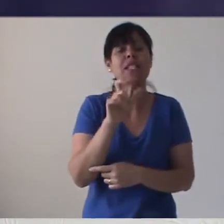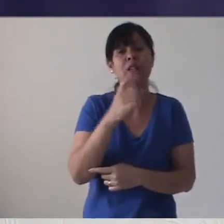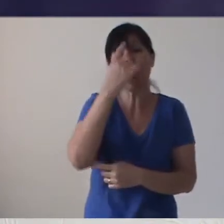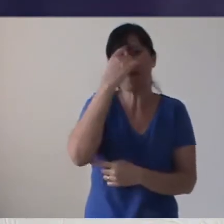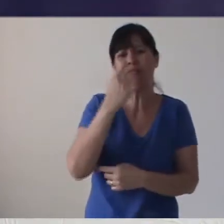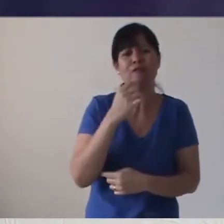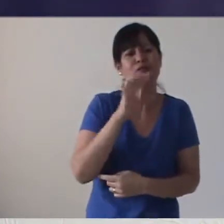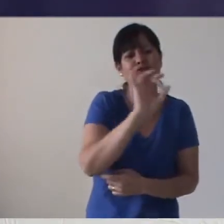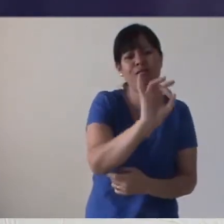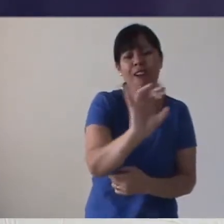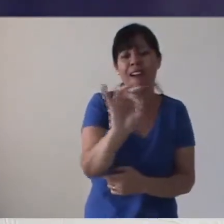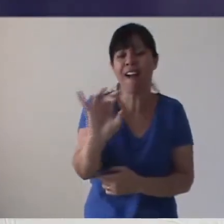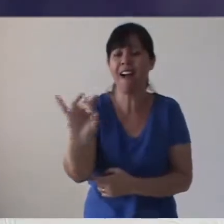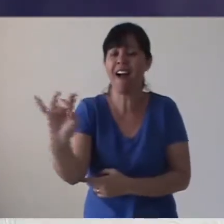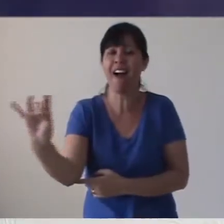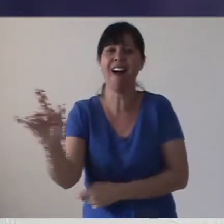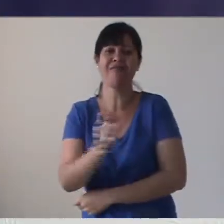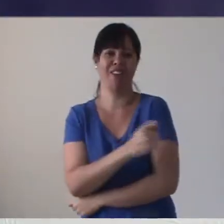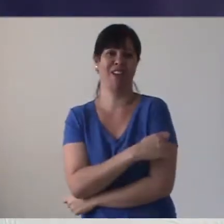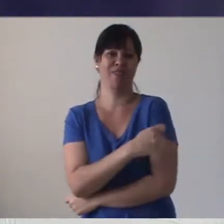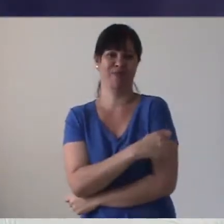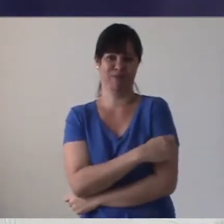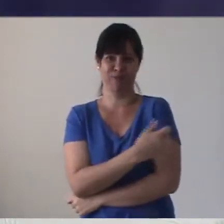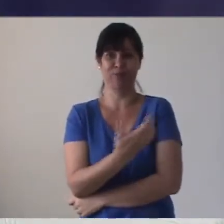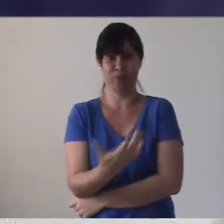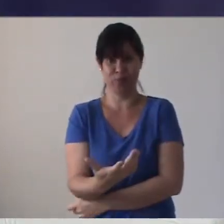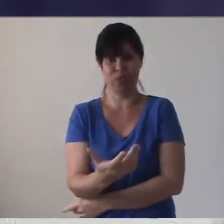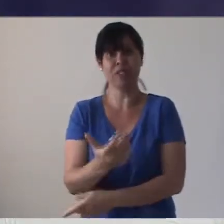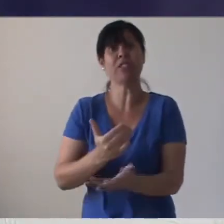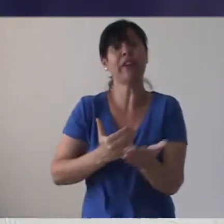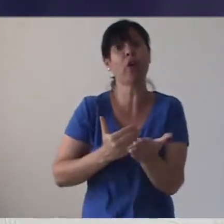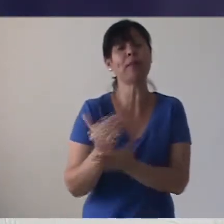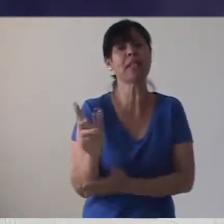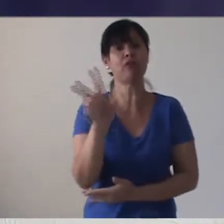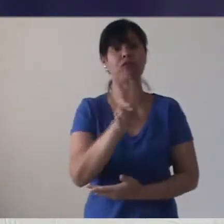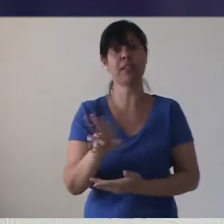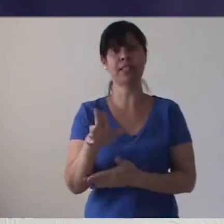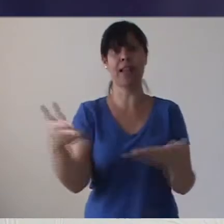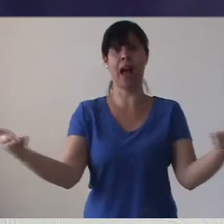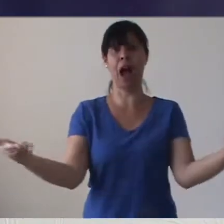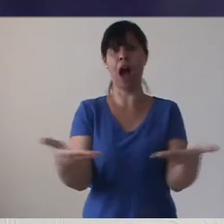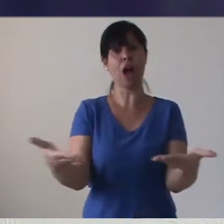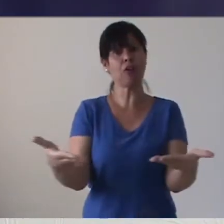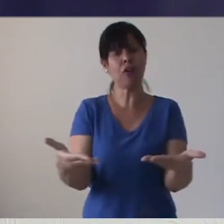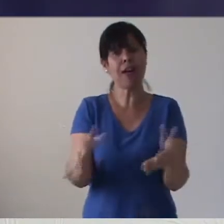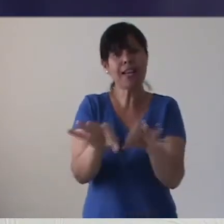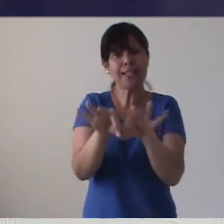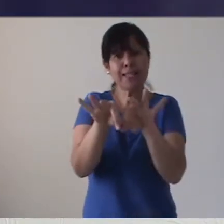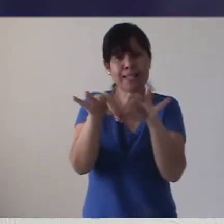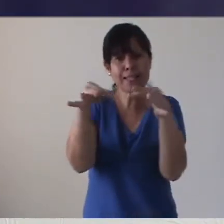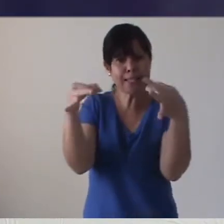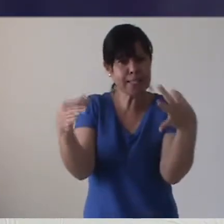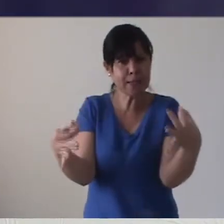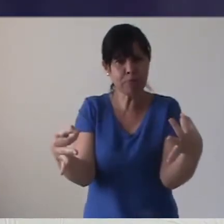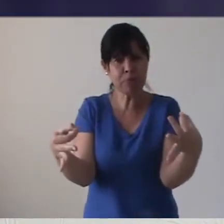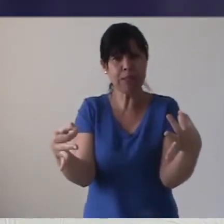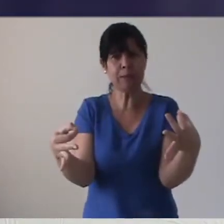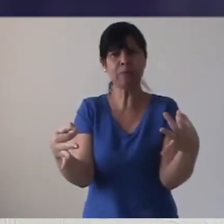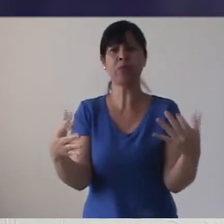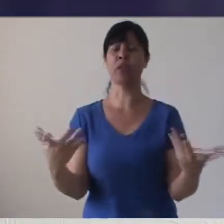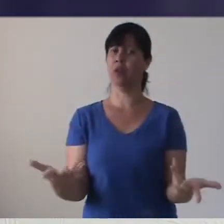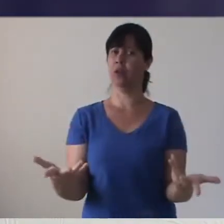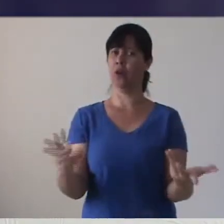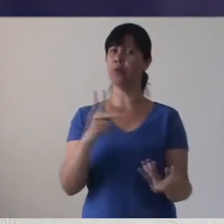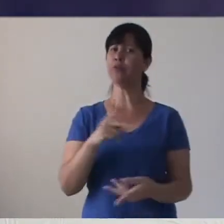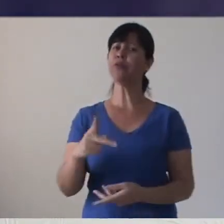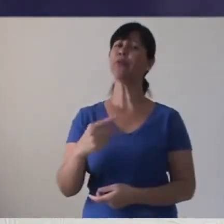alunos. Tá? Então, tudo isso vai entrar agora. E são coisas simples que você pode fazer. O professor não pode pensar que